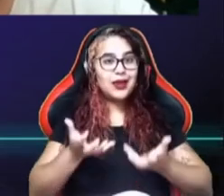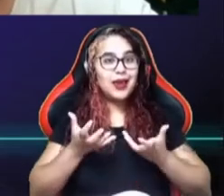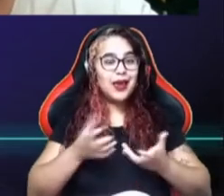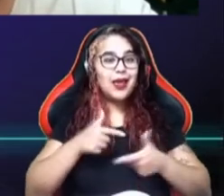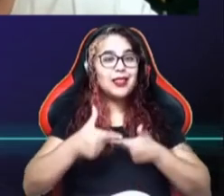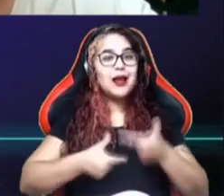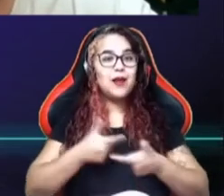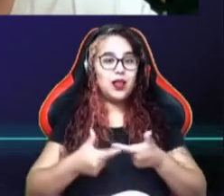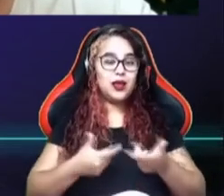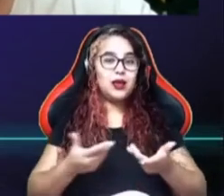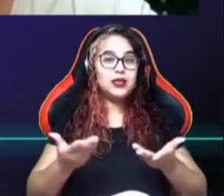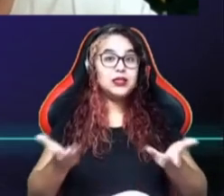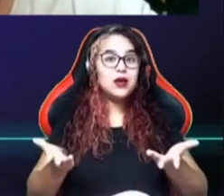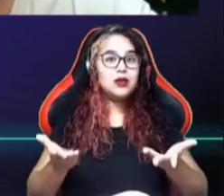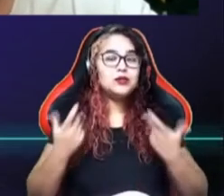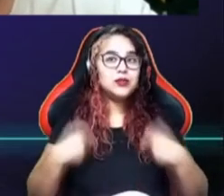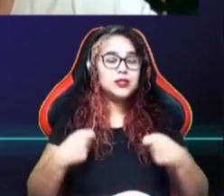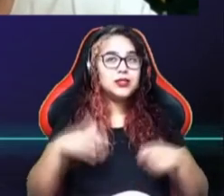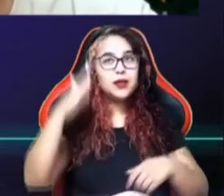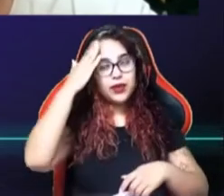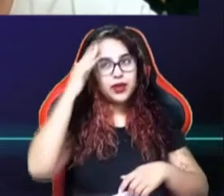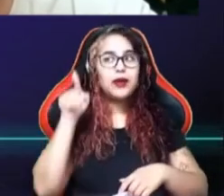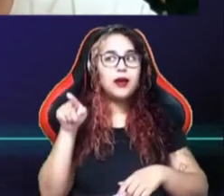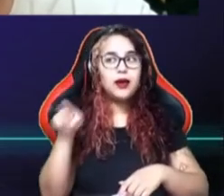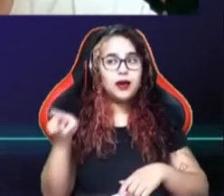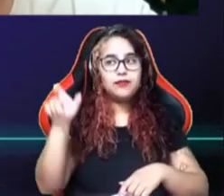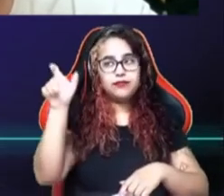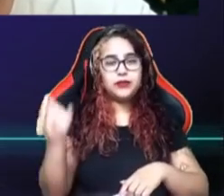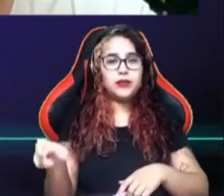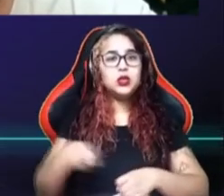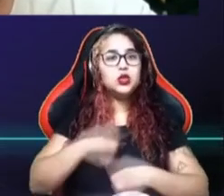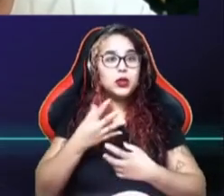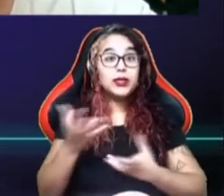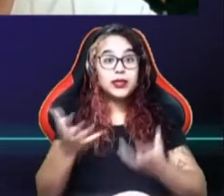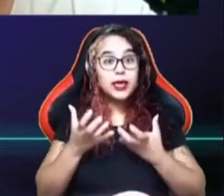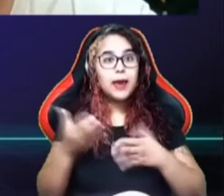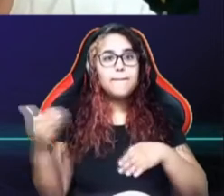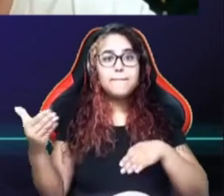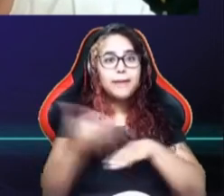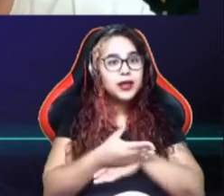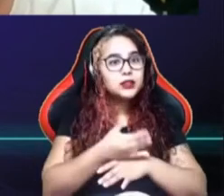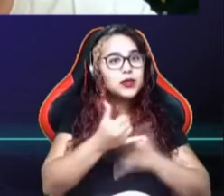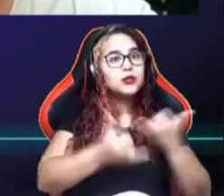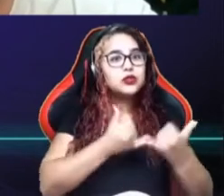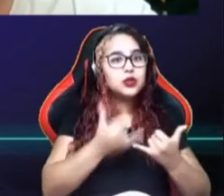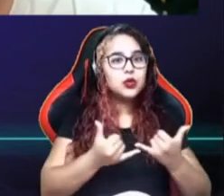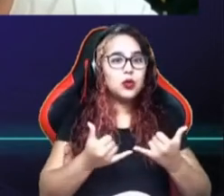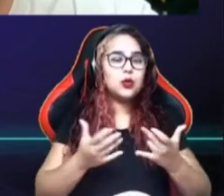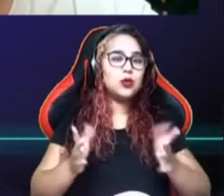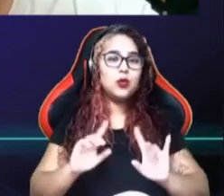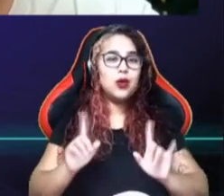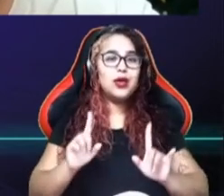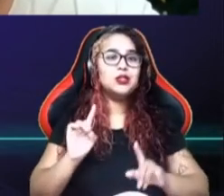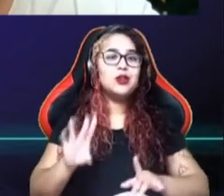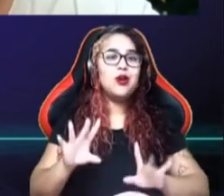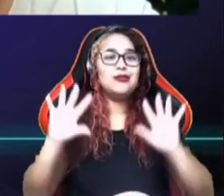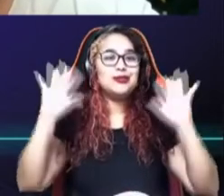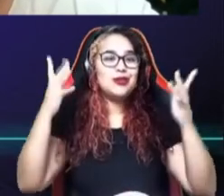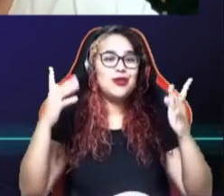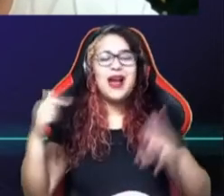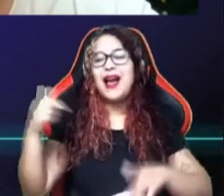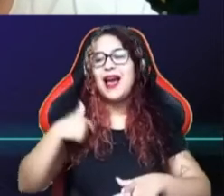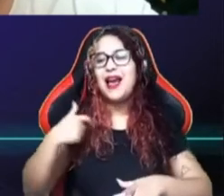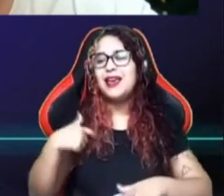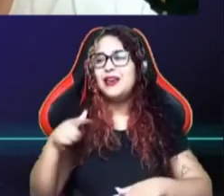ele... quer estar no jogo, então ele não vê como, eu toco aqui, agora lá na pandemia eu não consigo fazer show, então vou